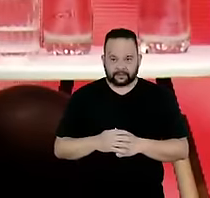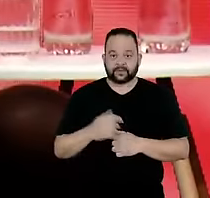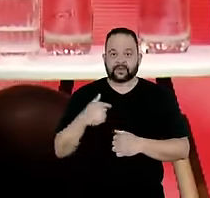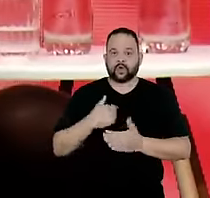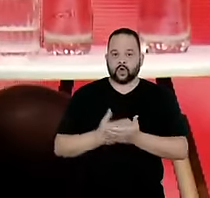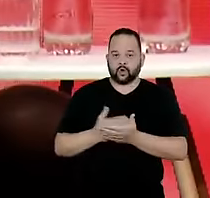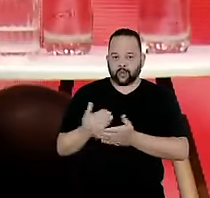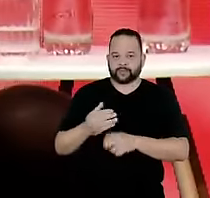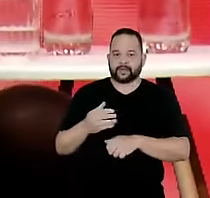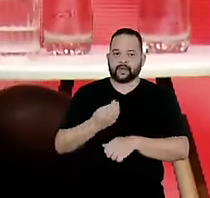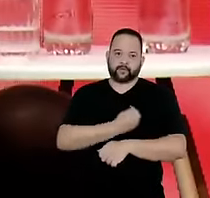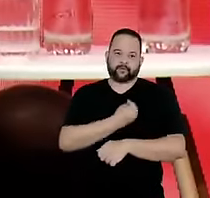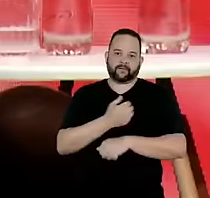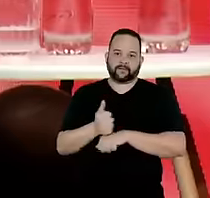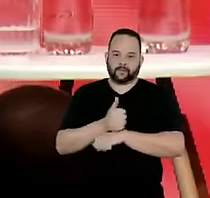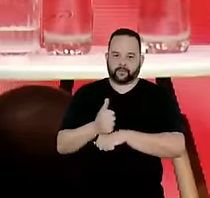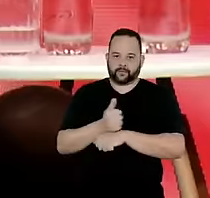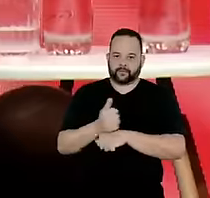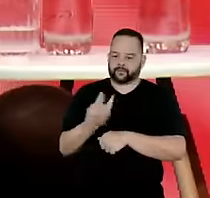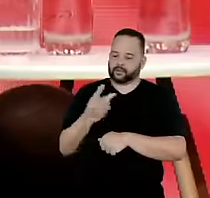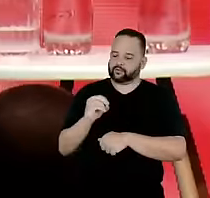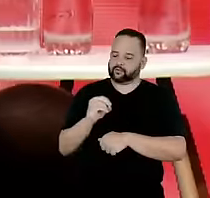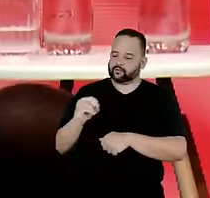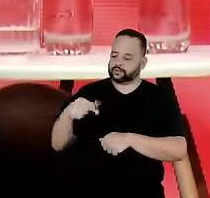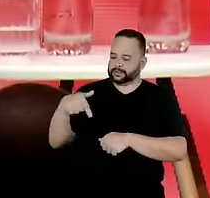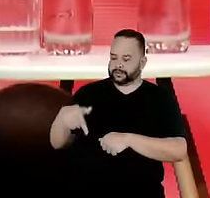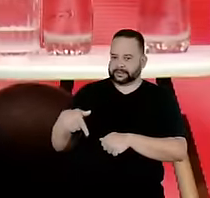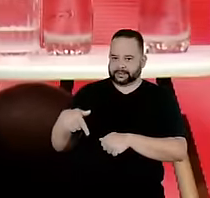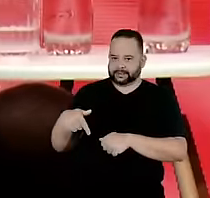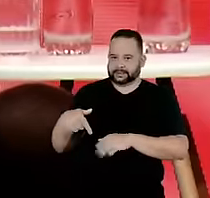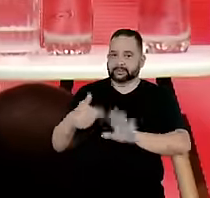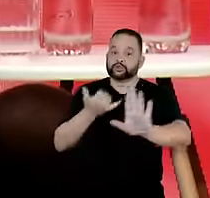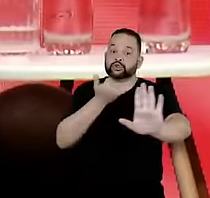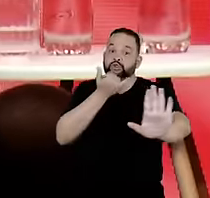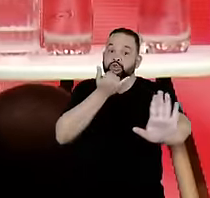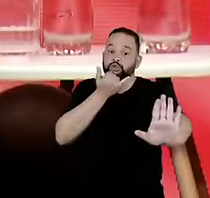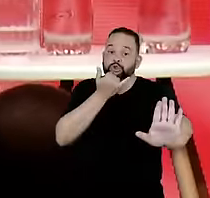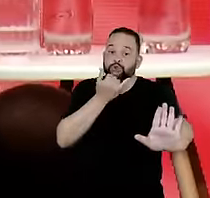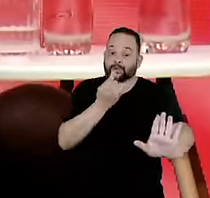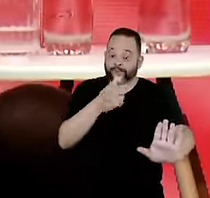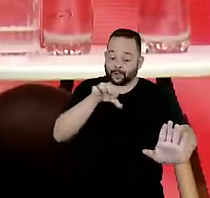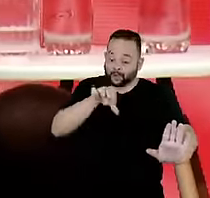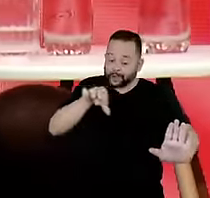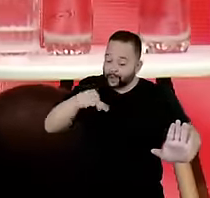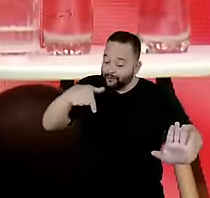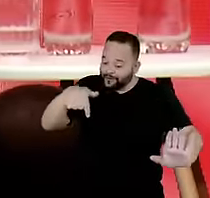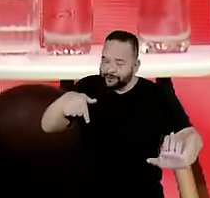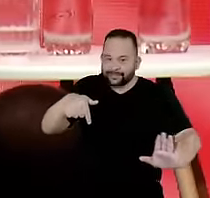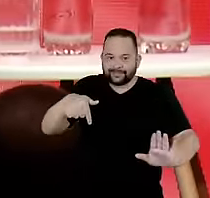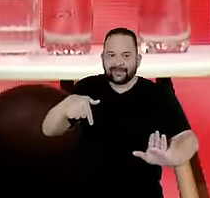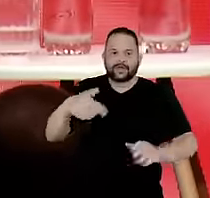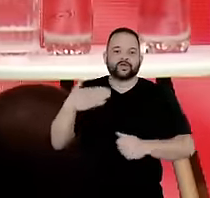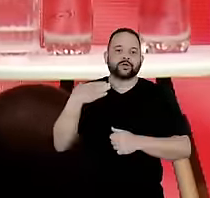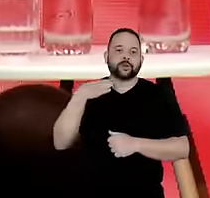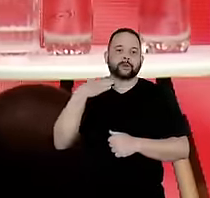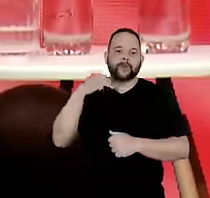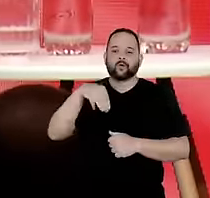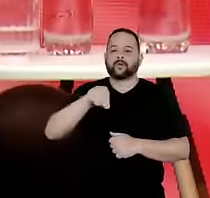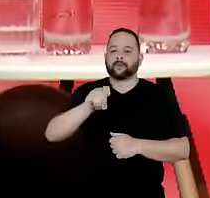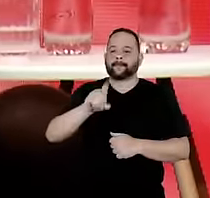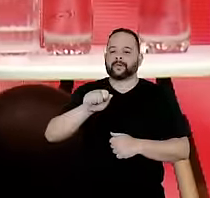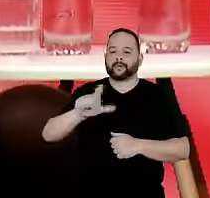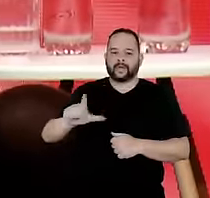banco modal depois desculpa em 97 no banco modal em 2007 eu mudei pro banco